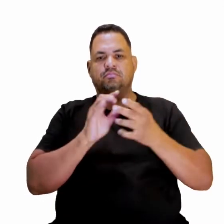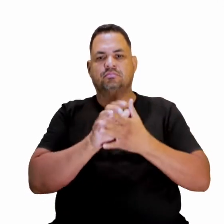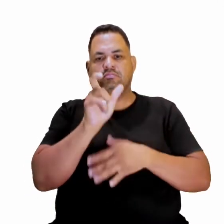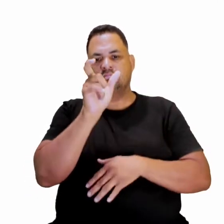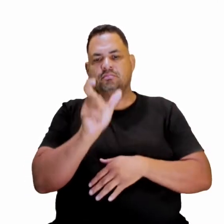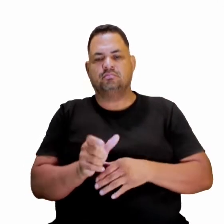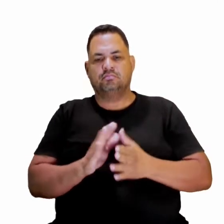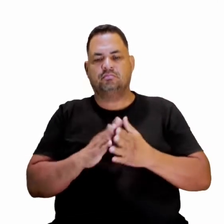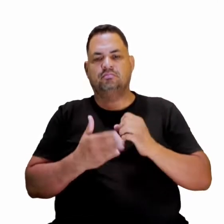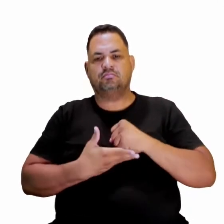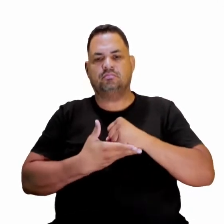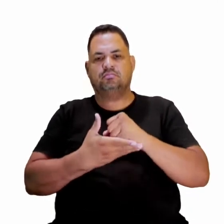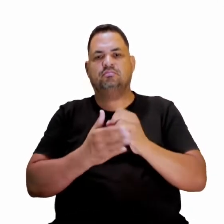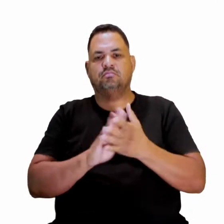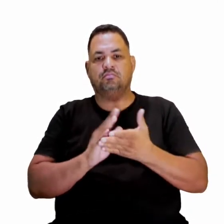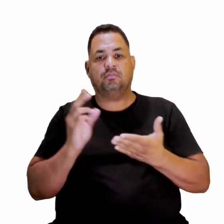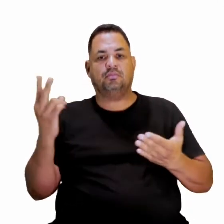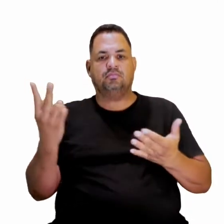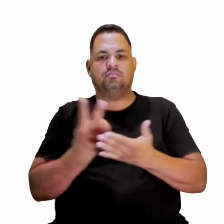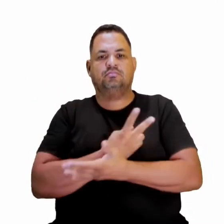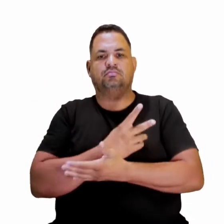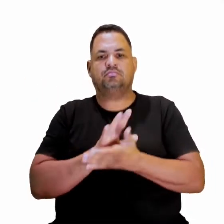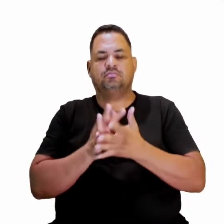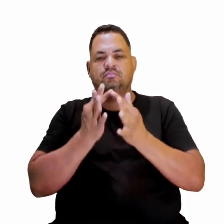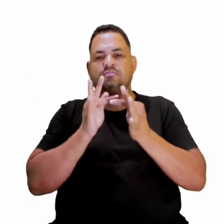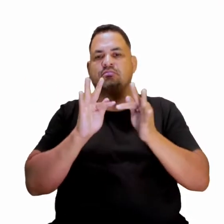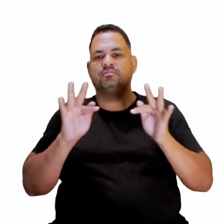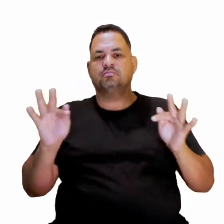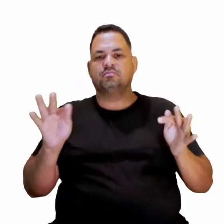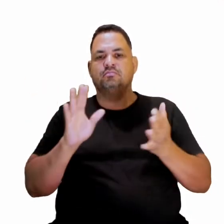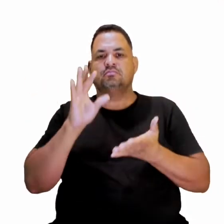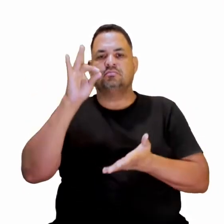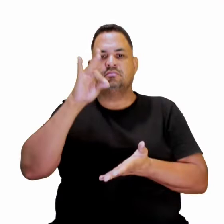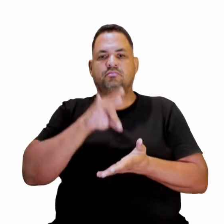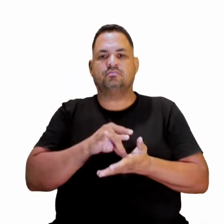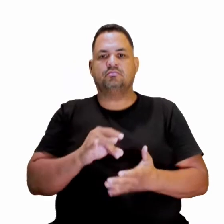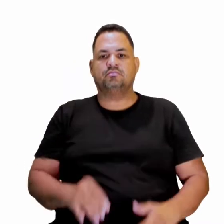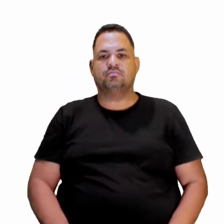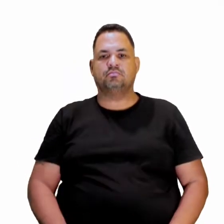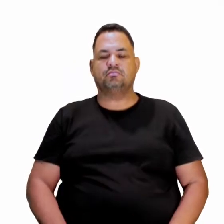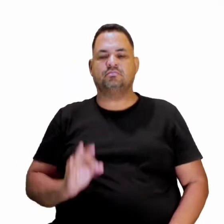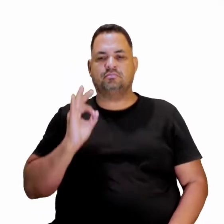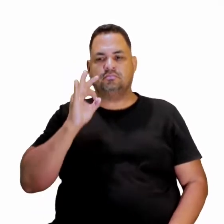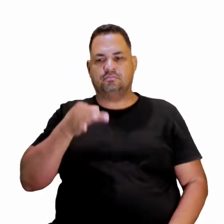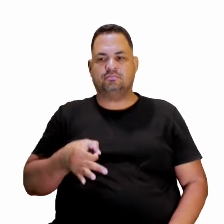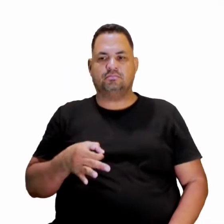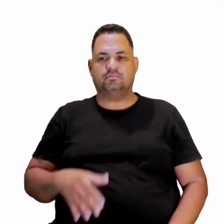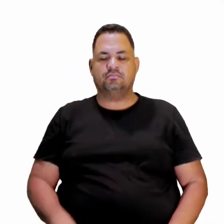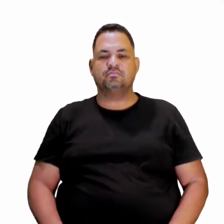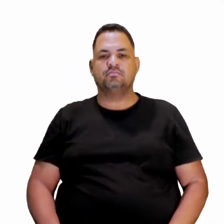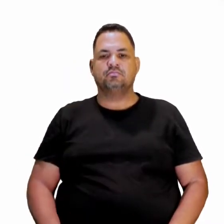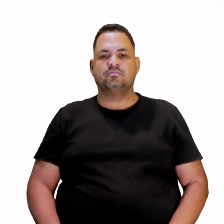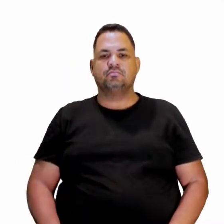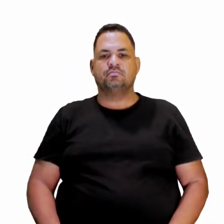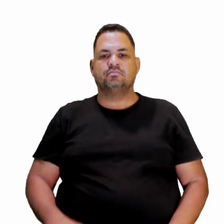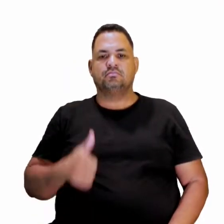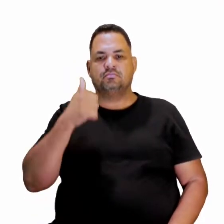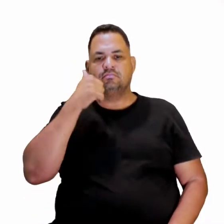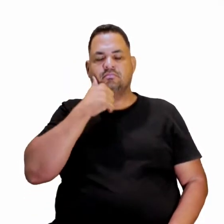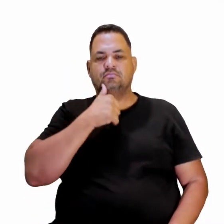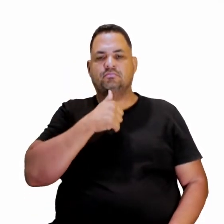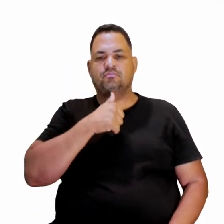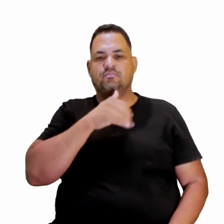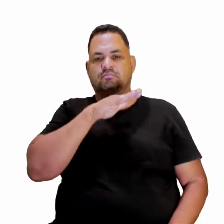sujeito. Basicamente é assim que funciona nas frases afirmativas, certo? Então a garota